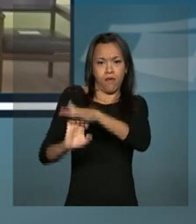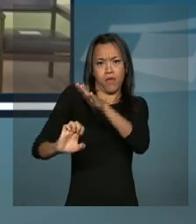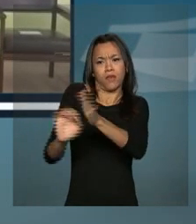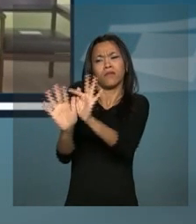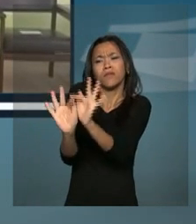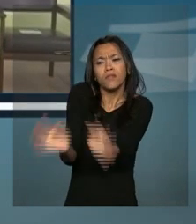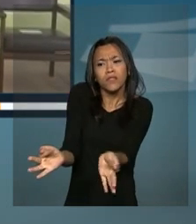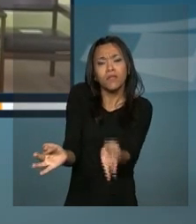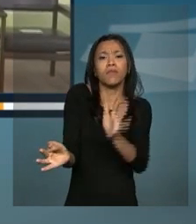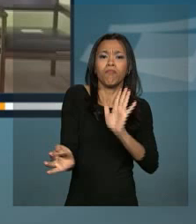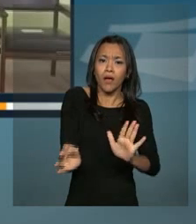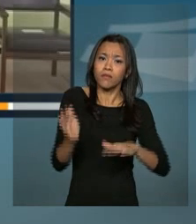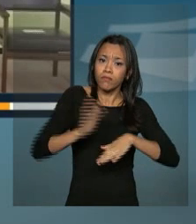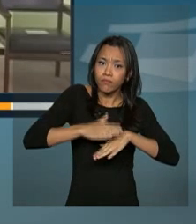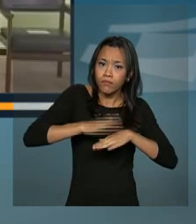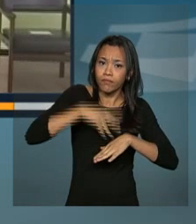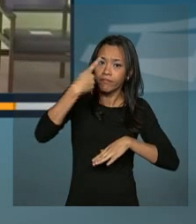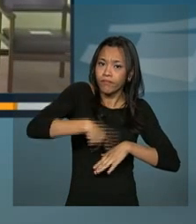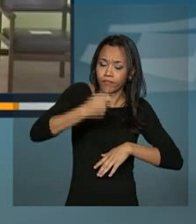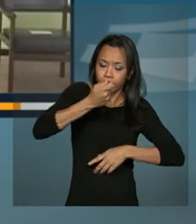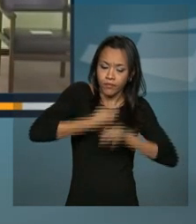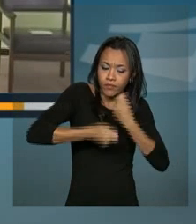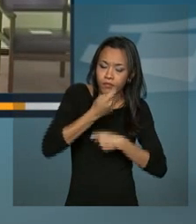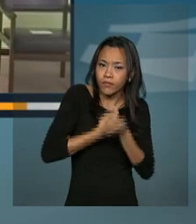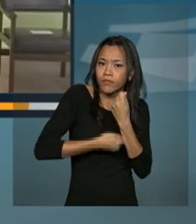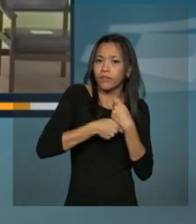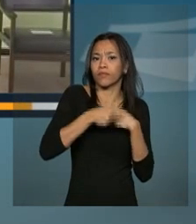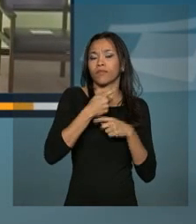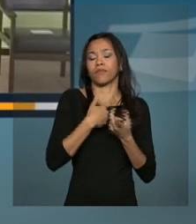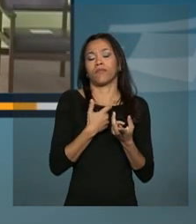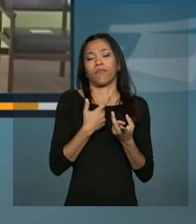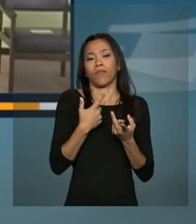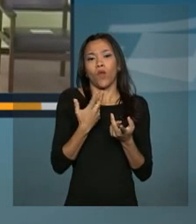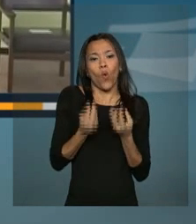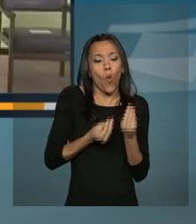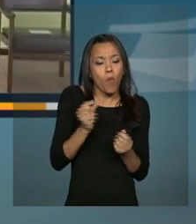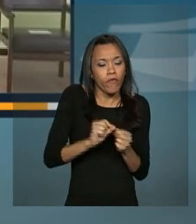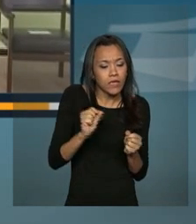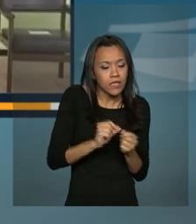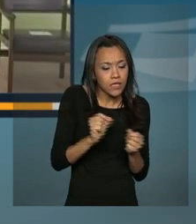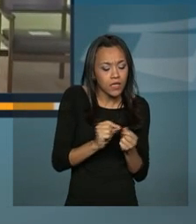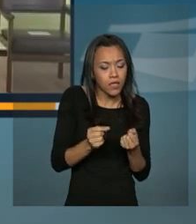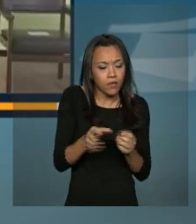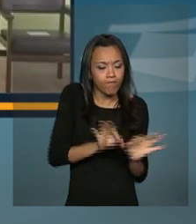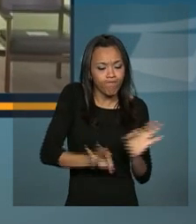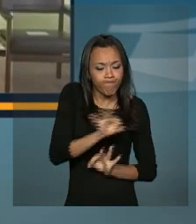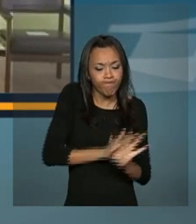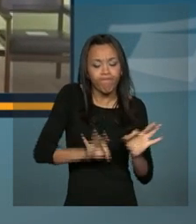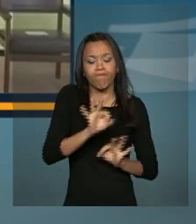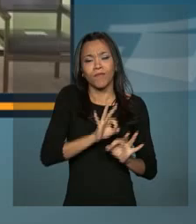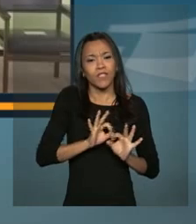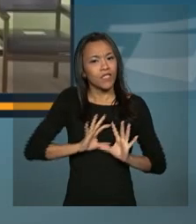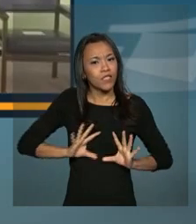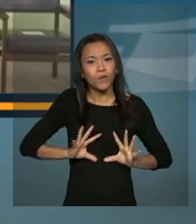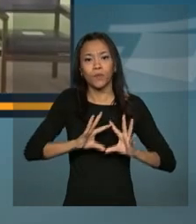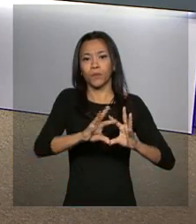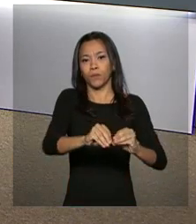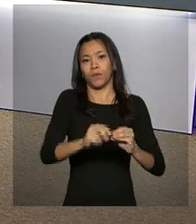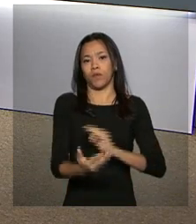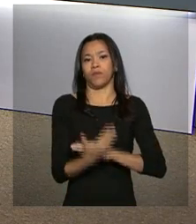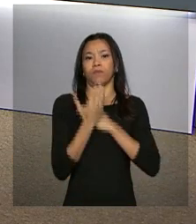na questão dos negócios, na questão da fabricação, na questão também de toda essa máquina que move a